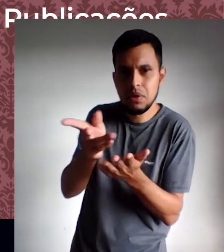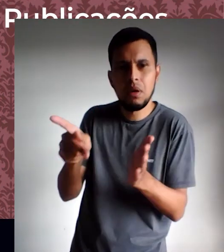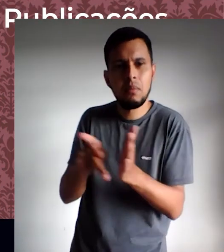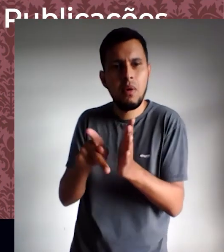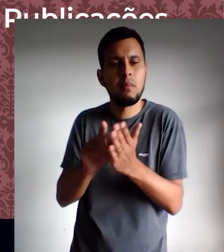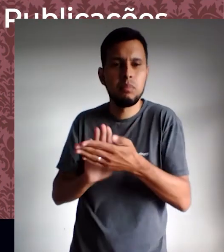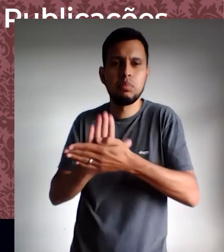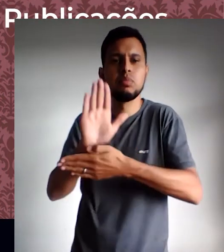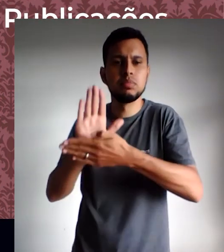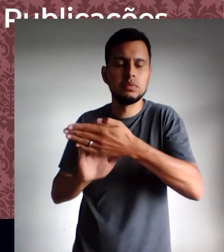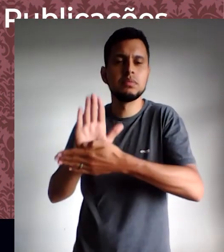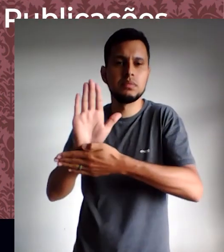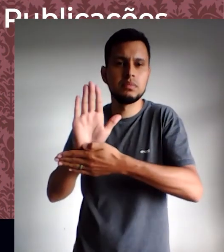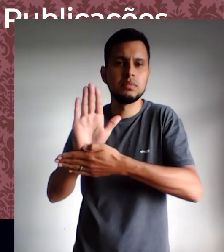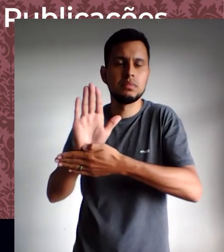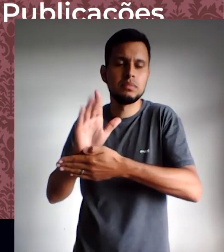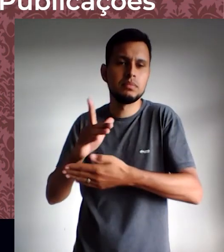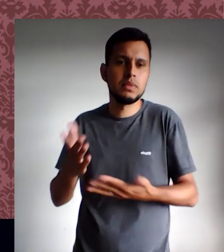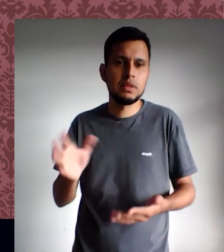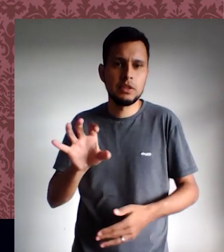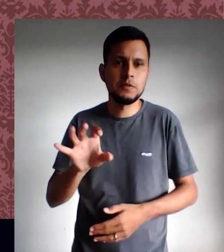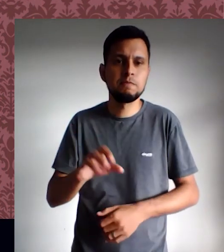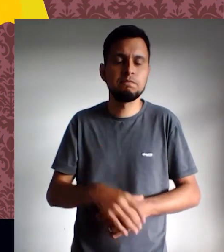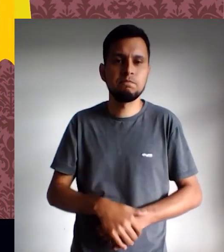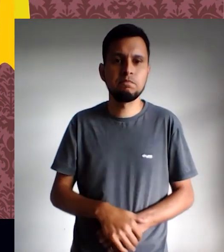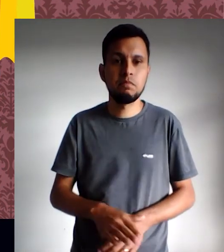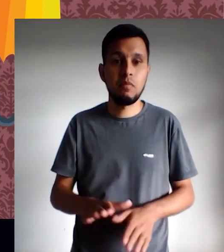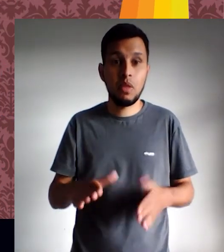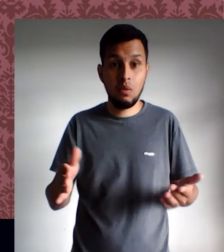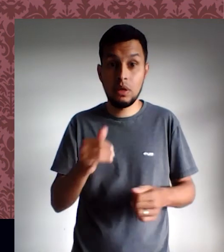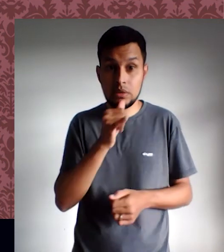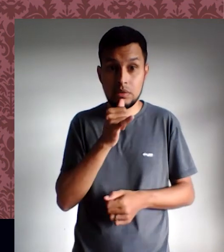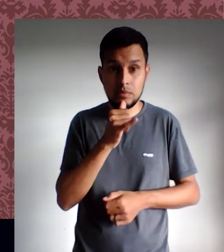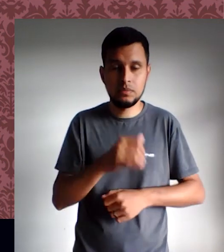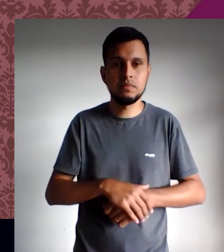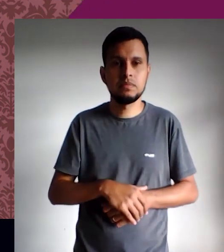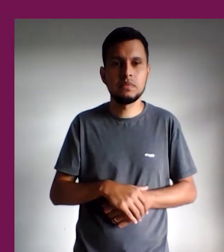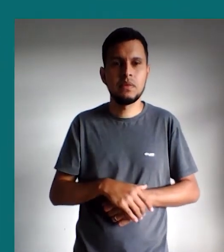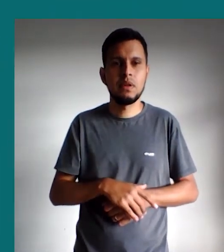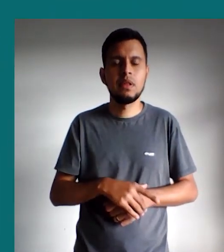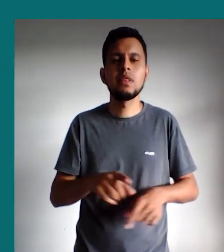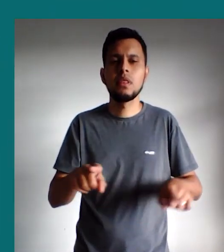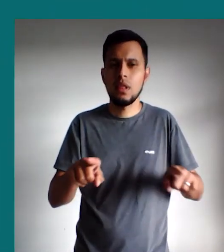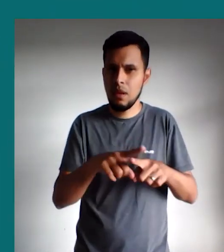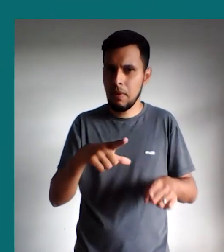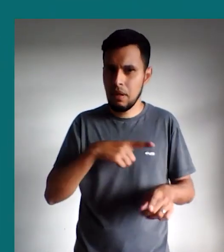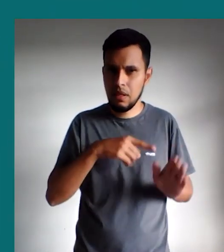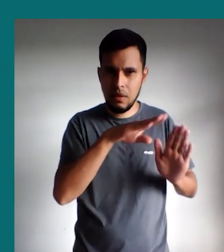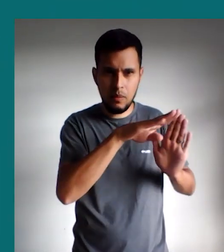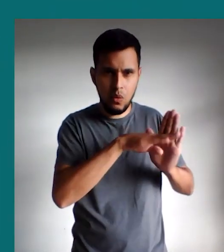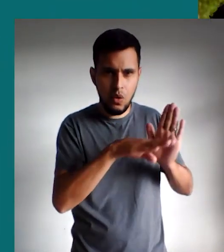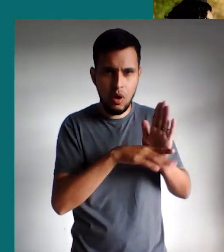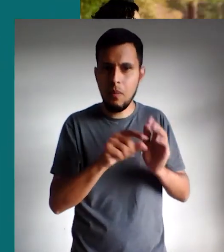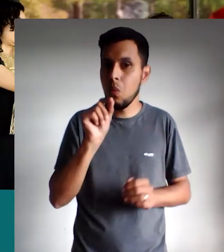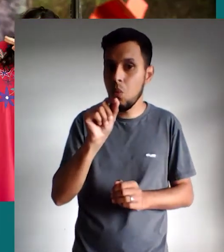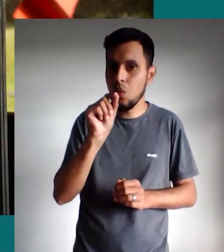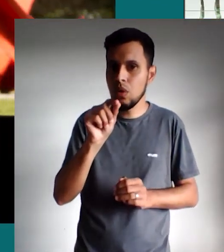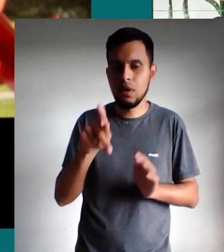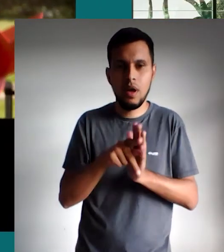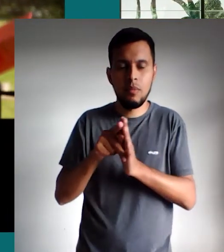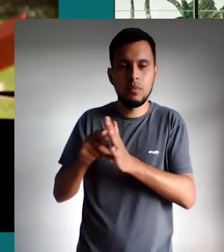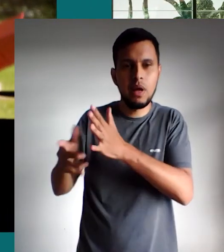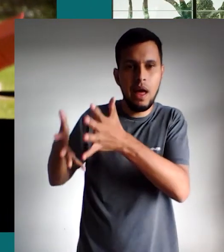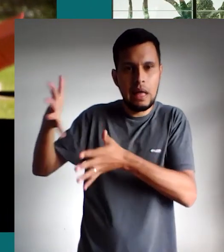de publicação, né, digamos, nesse sentido. E a gente, por exemplo, a gente tem um outro programa que chama Sinais na Arte, né, que